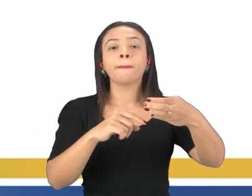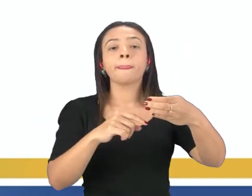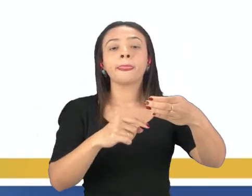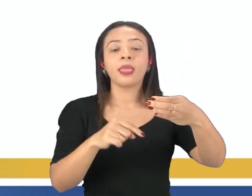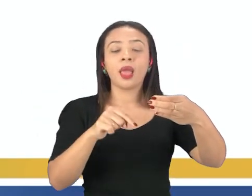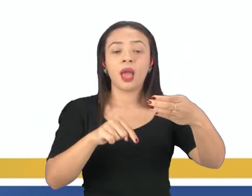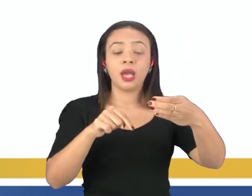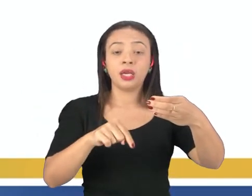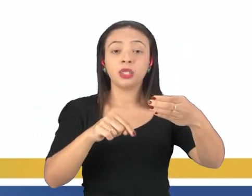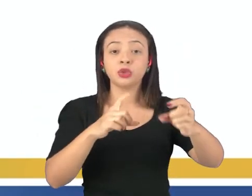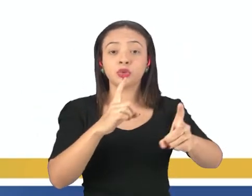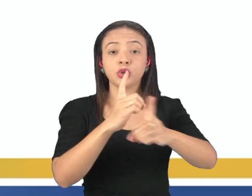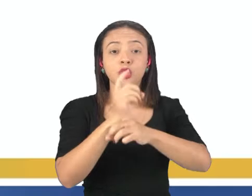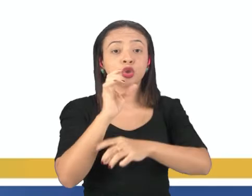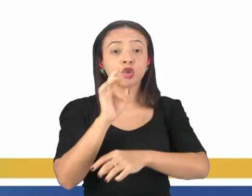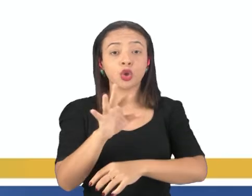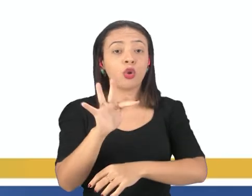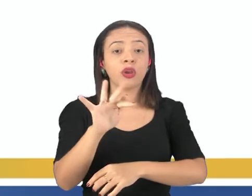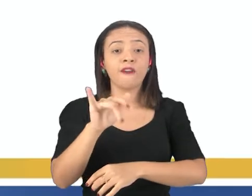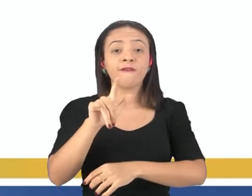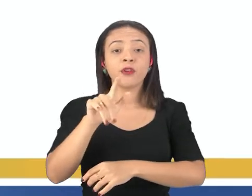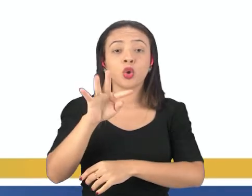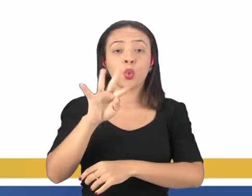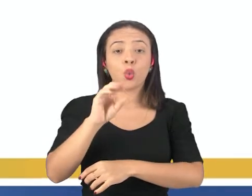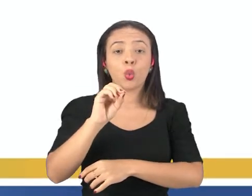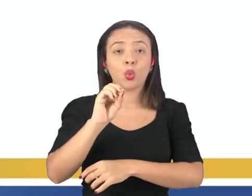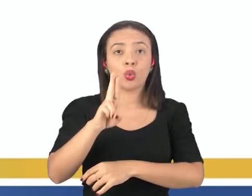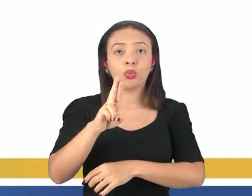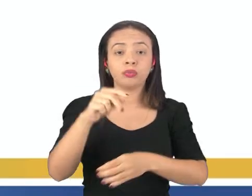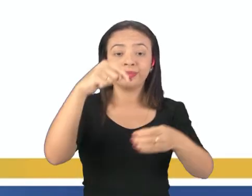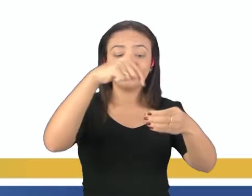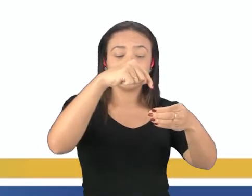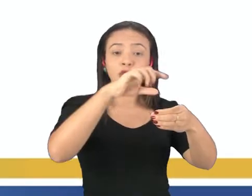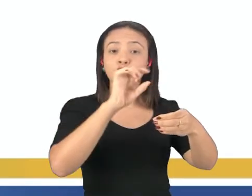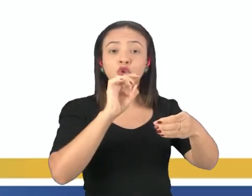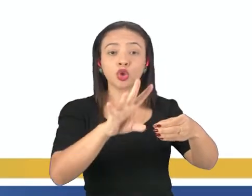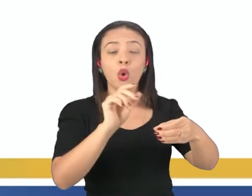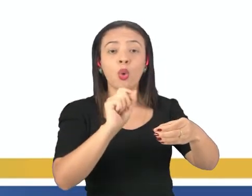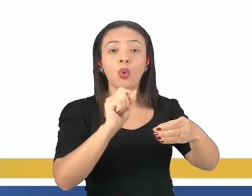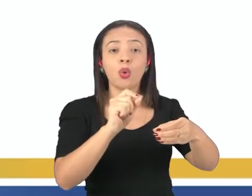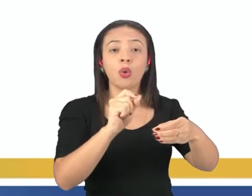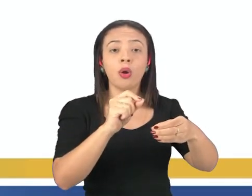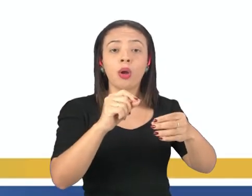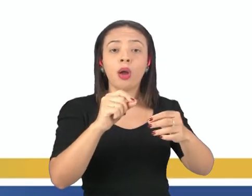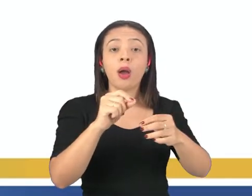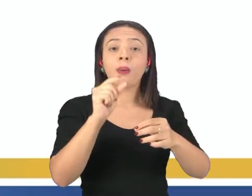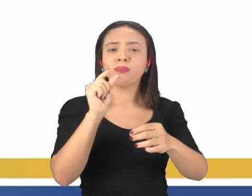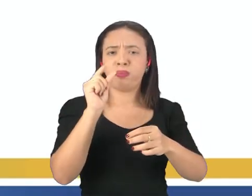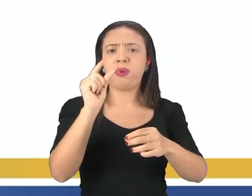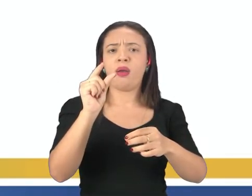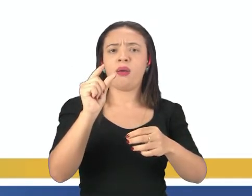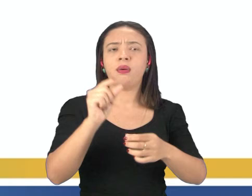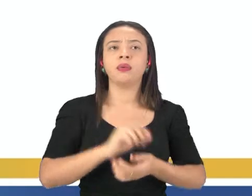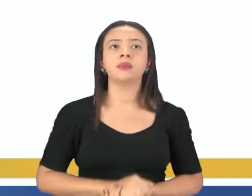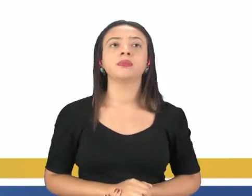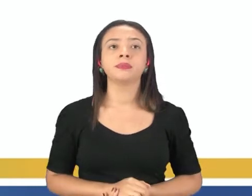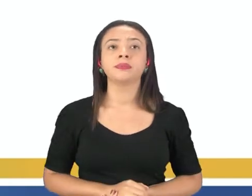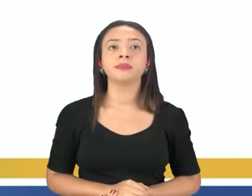só o elemento filtrado e vai ficar nesse filtro, nesse papel, somente os resíduos, né? Somente essas partículas maiores.